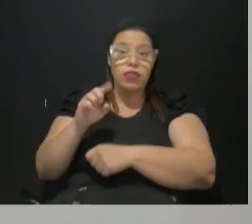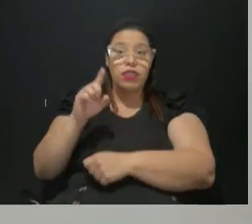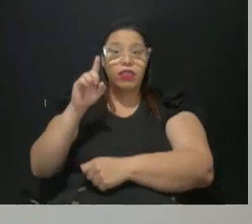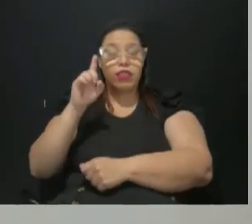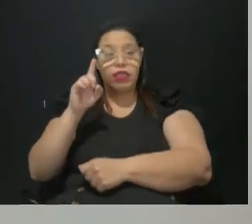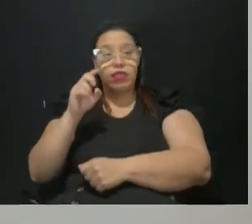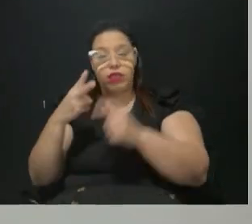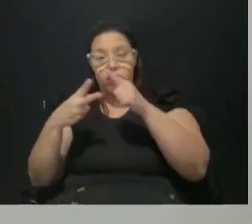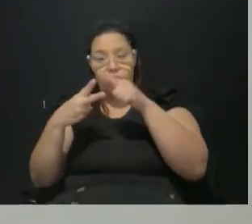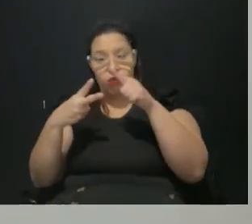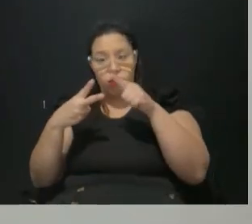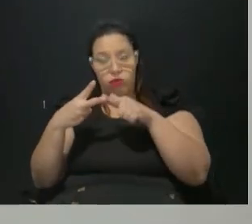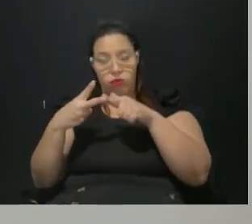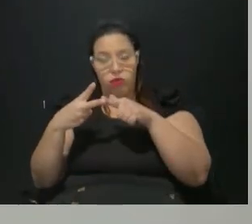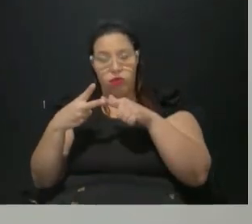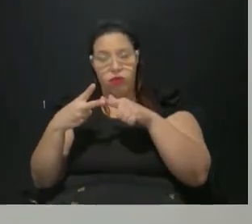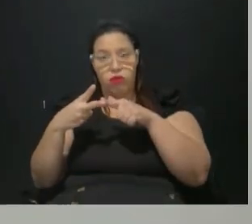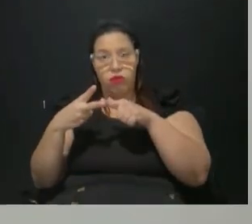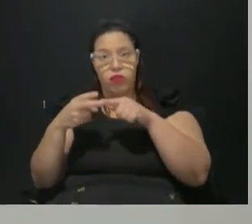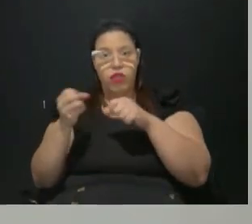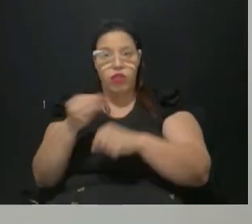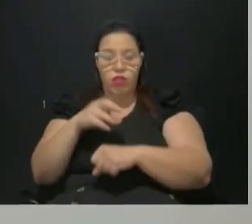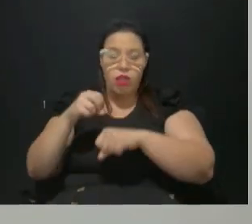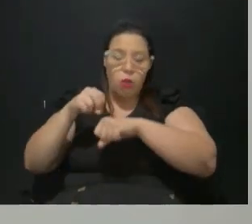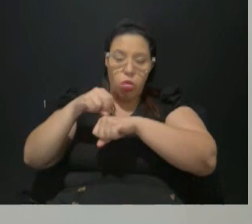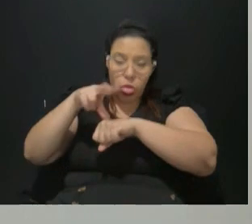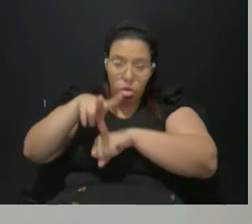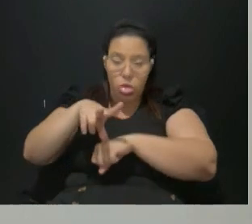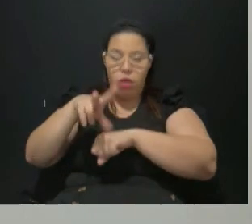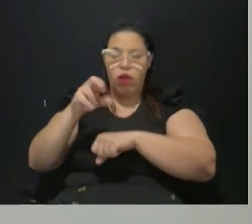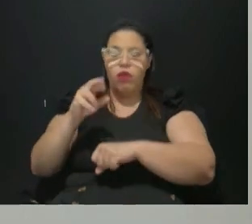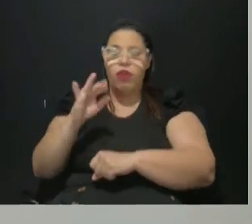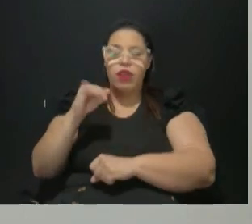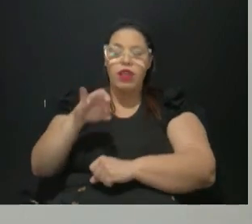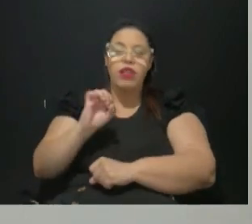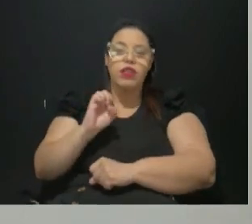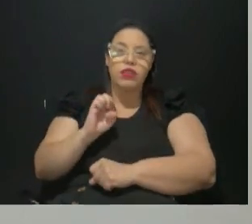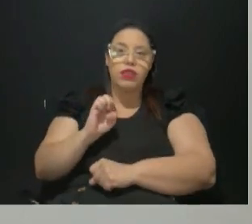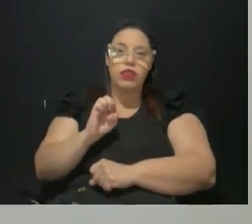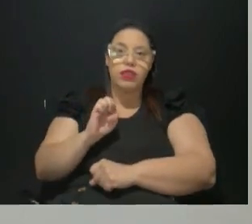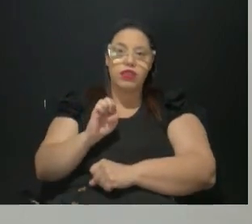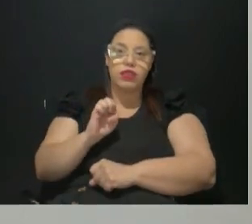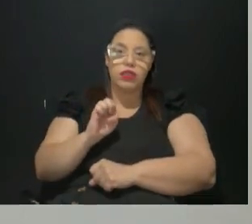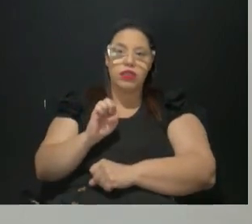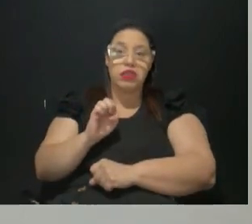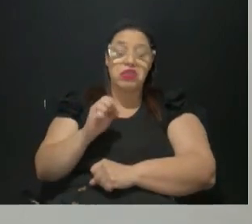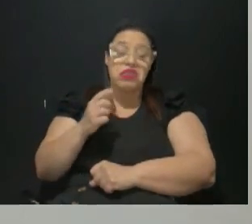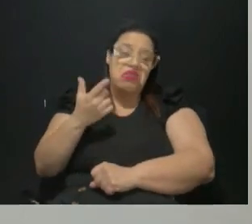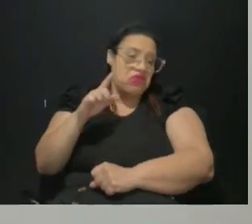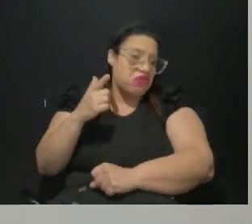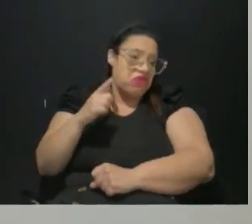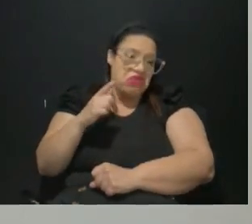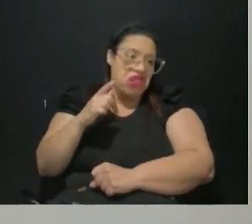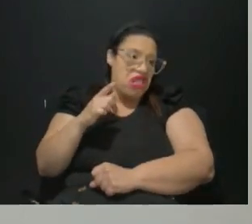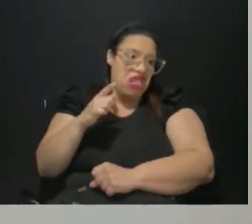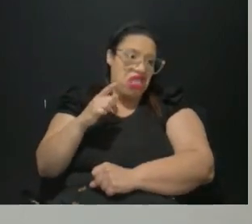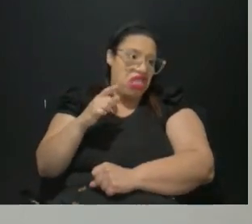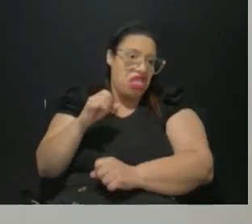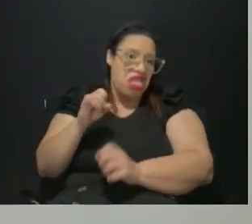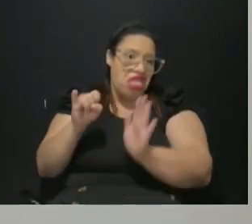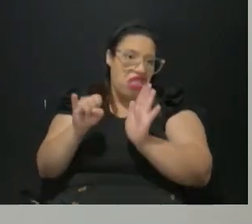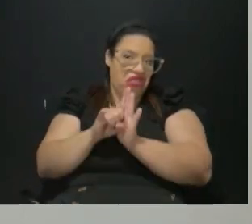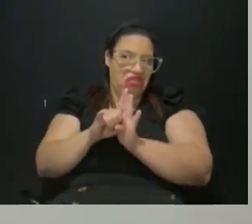Foi feito por duas coisas, pela nova variante, que até então não existia, que foi identificada,